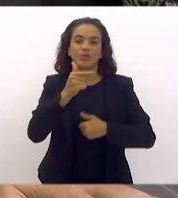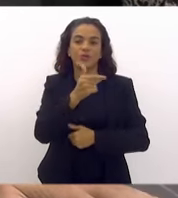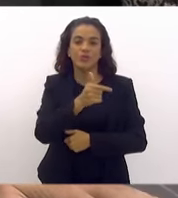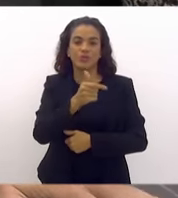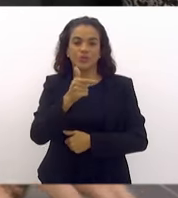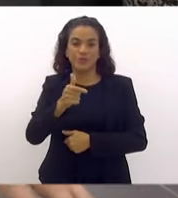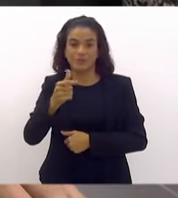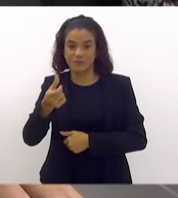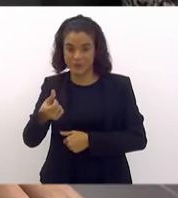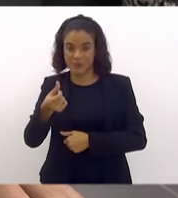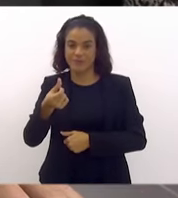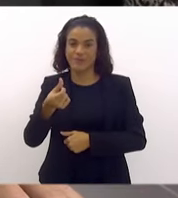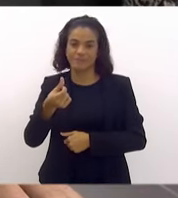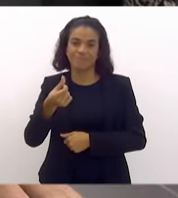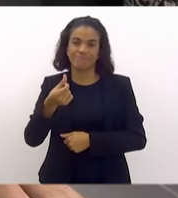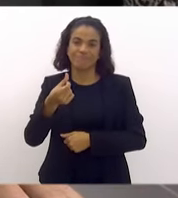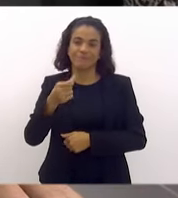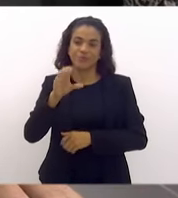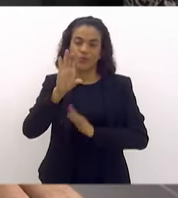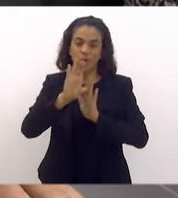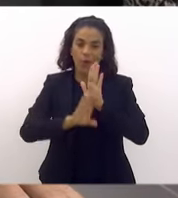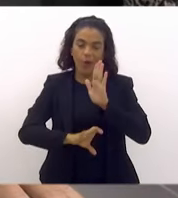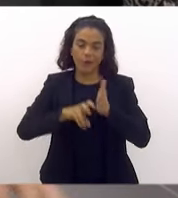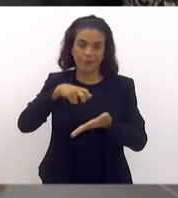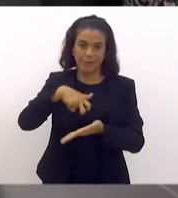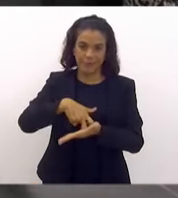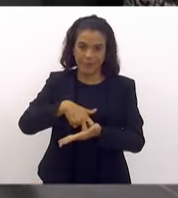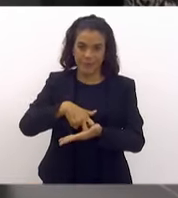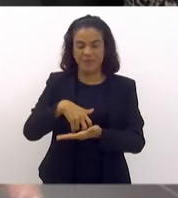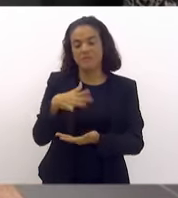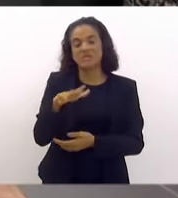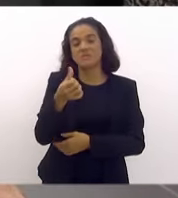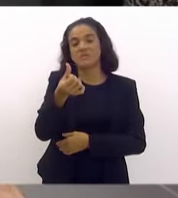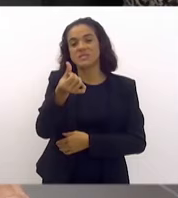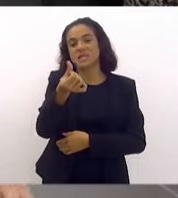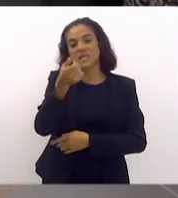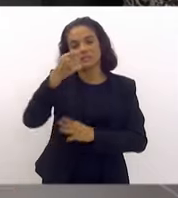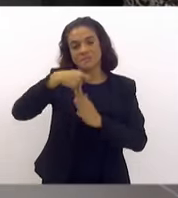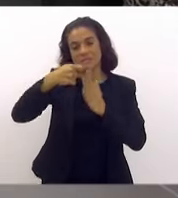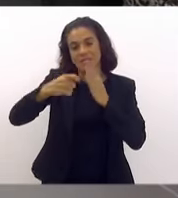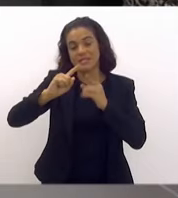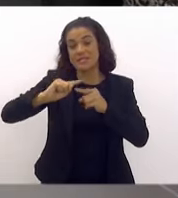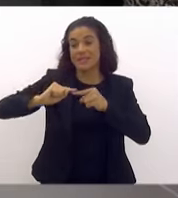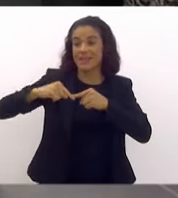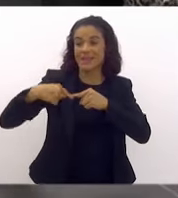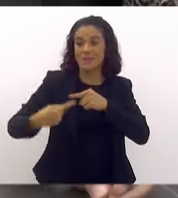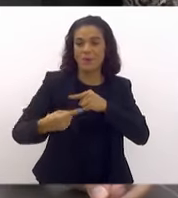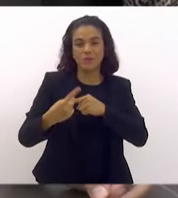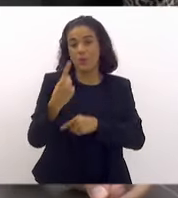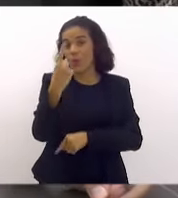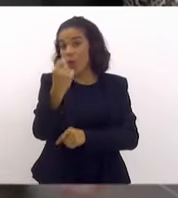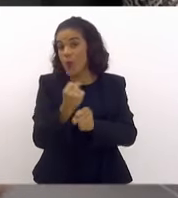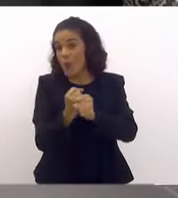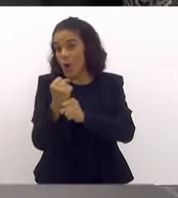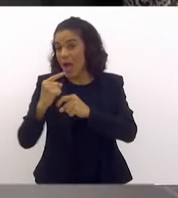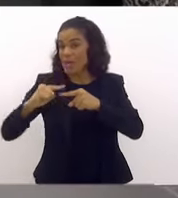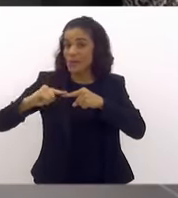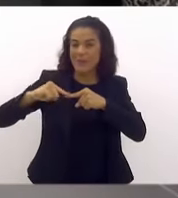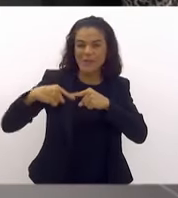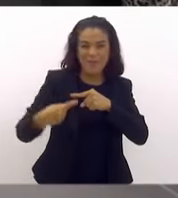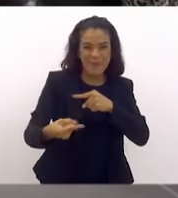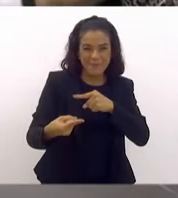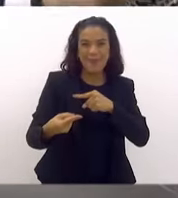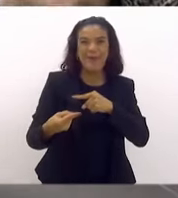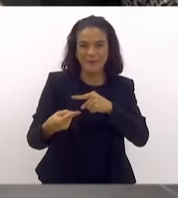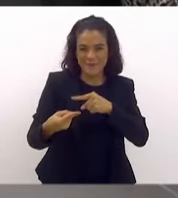Penal né isso muitas vezes ocorre 6 meses depois isso pode ocorrer 1 ano depois do fato